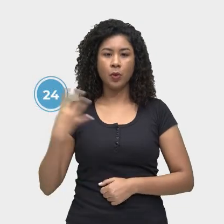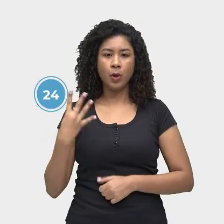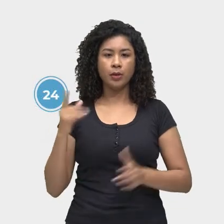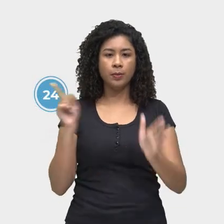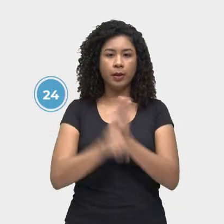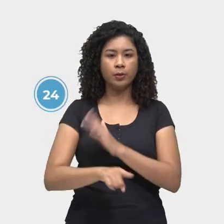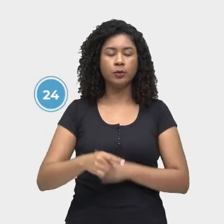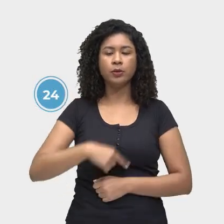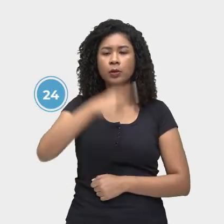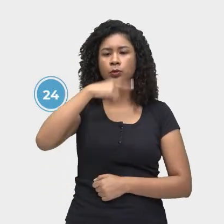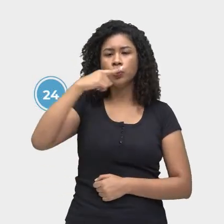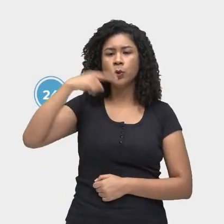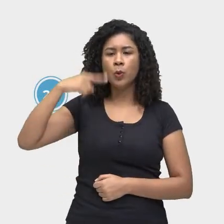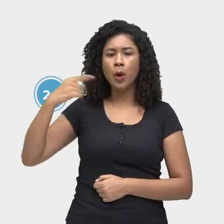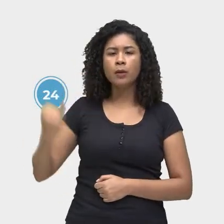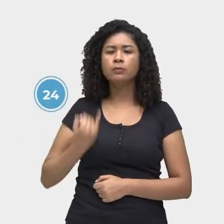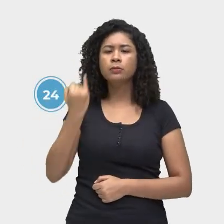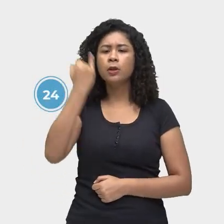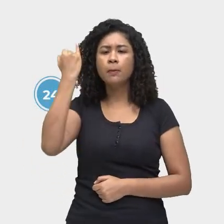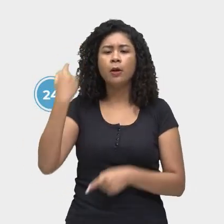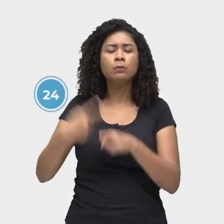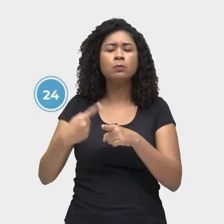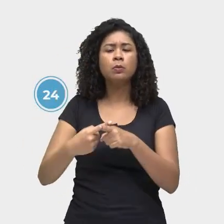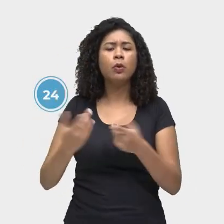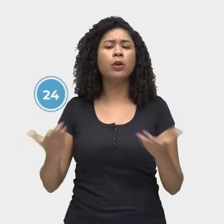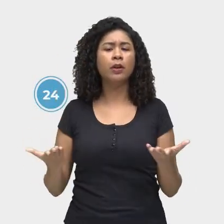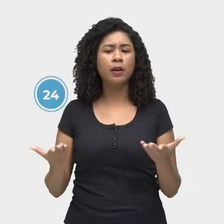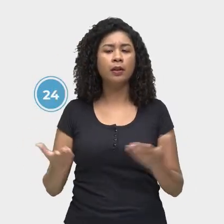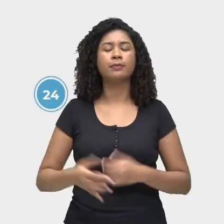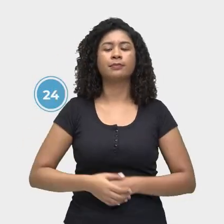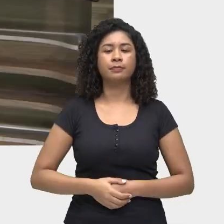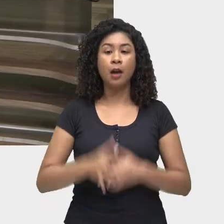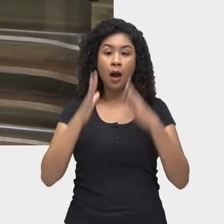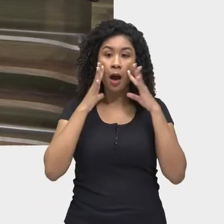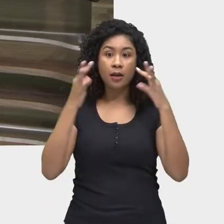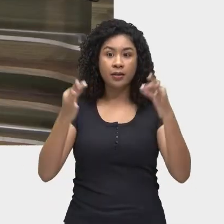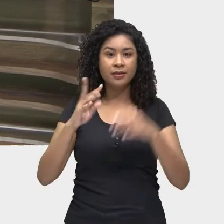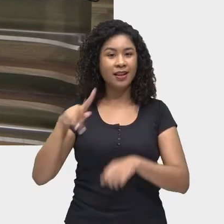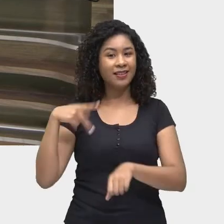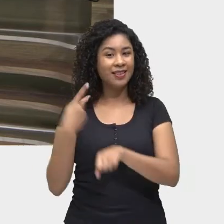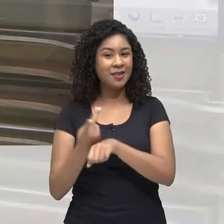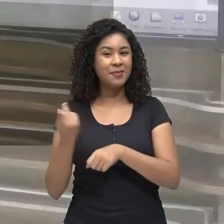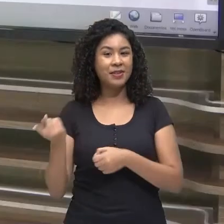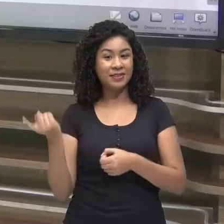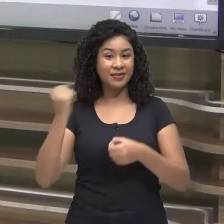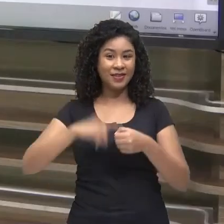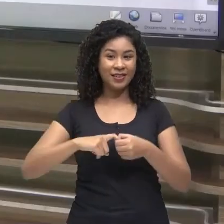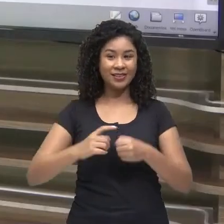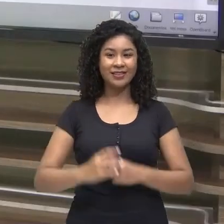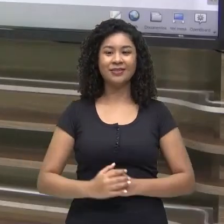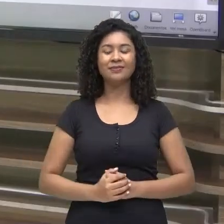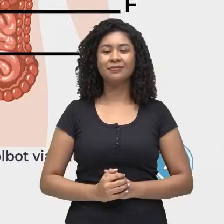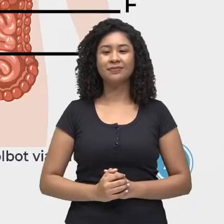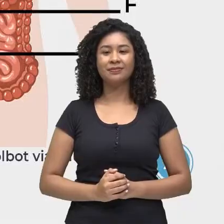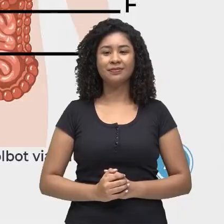a escovação diária dos nossos dentes? Faça com atenção e daqui a pouco a gente retorna.